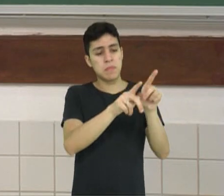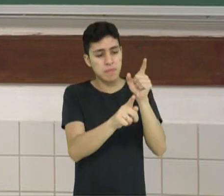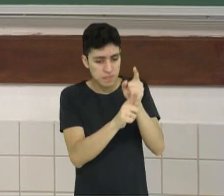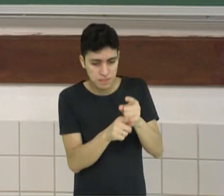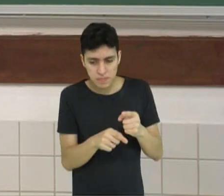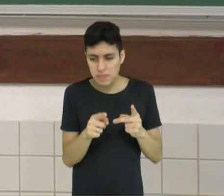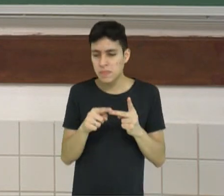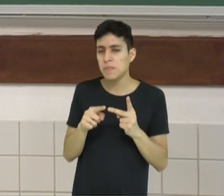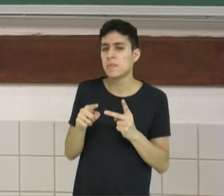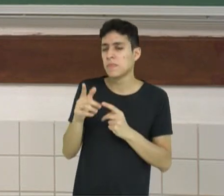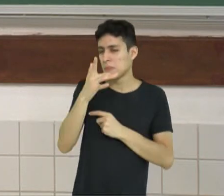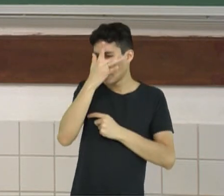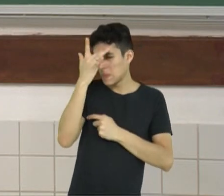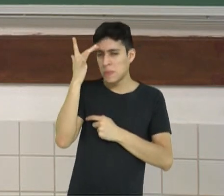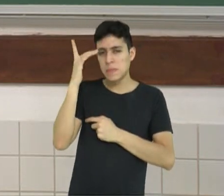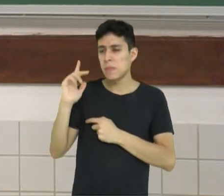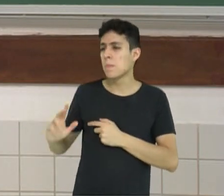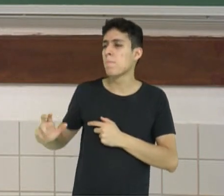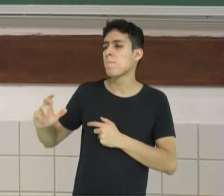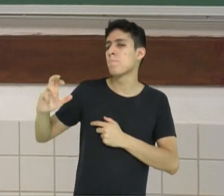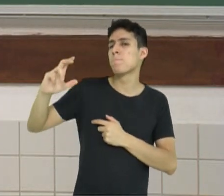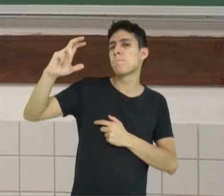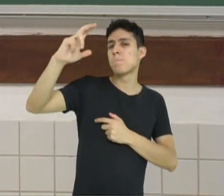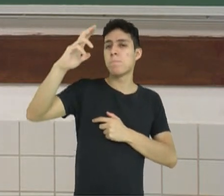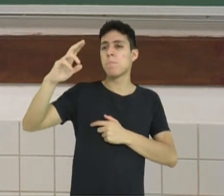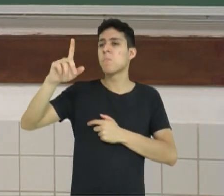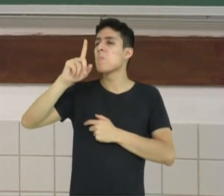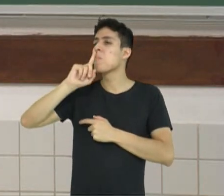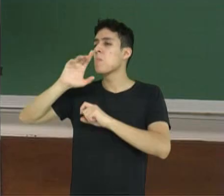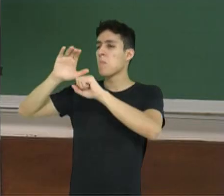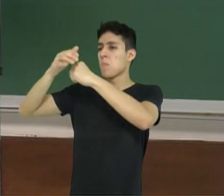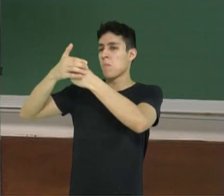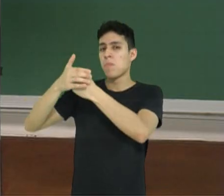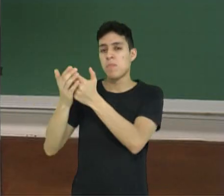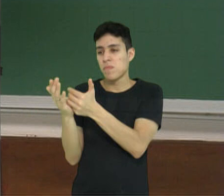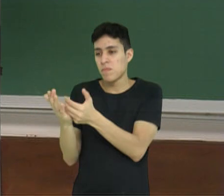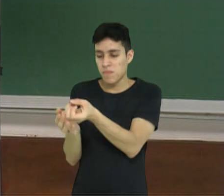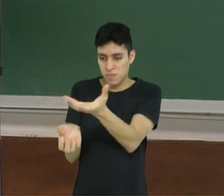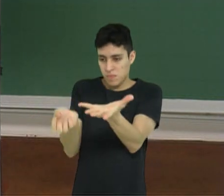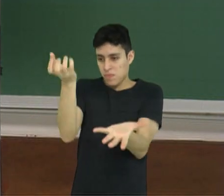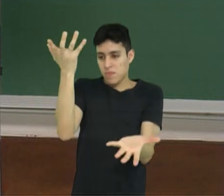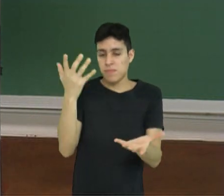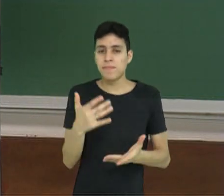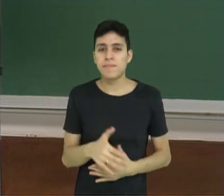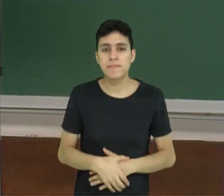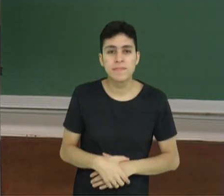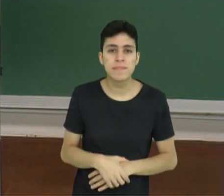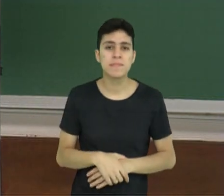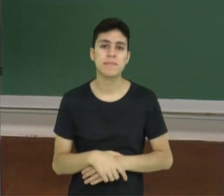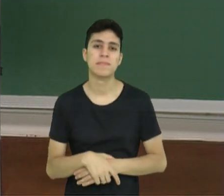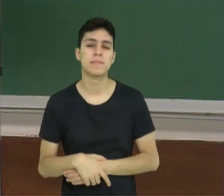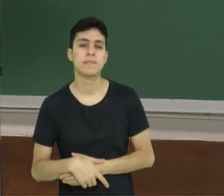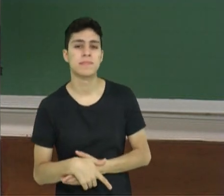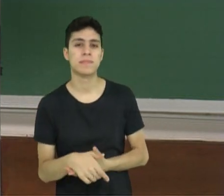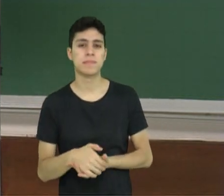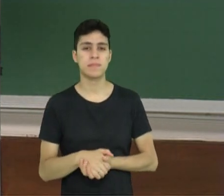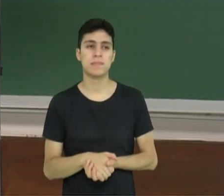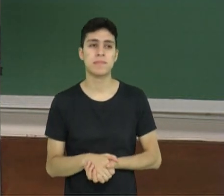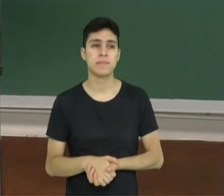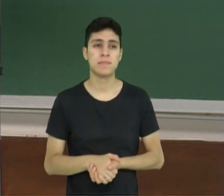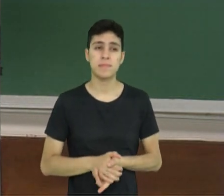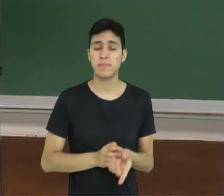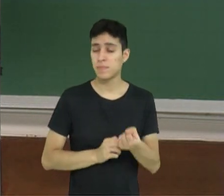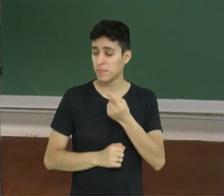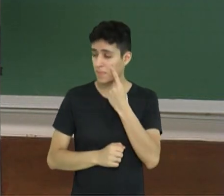Encontraram montanhistas de algumas partes do mundo aí, e os corpos estão vindo à superfície. E aí o grande problema